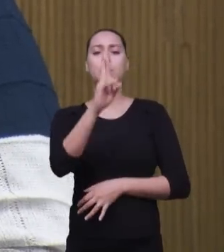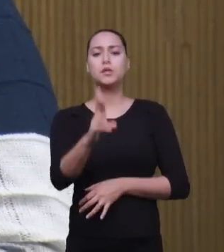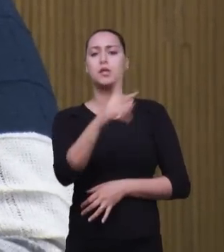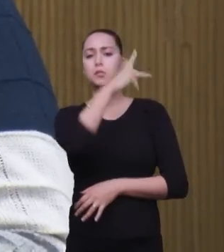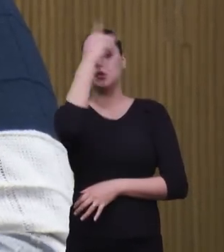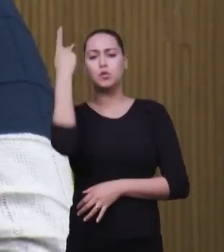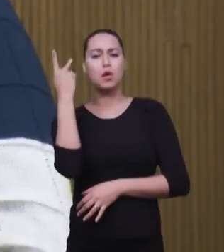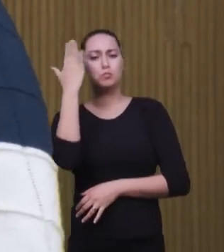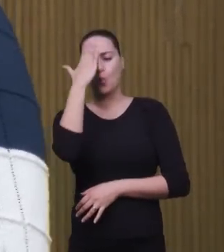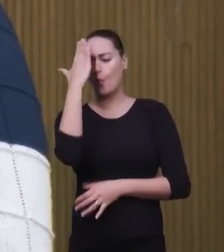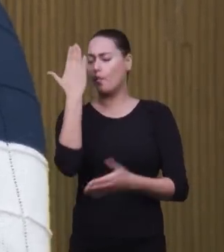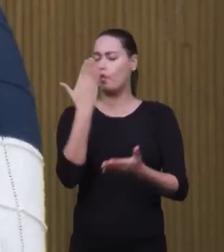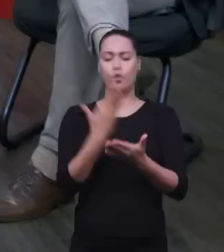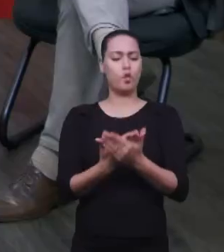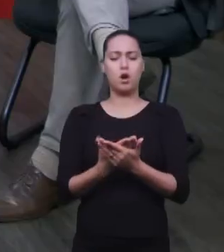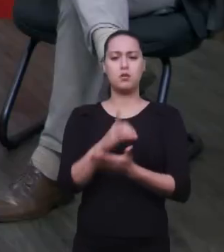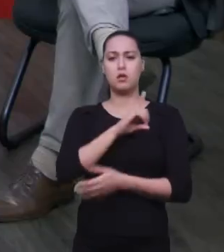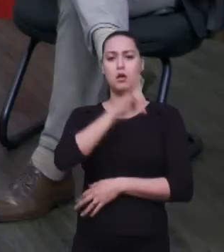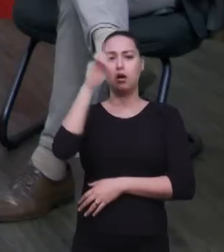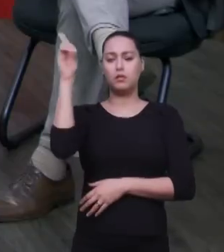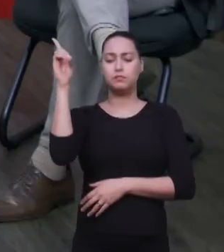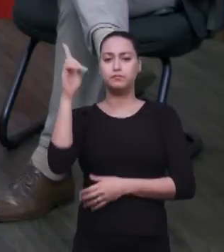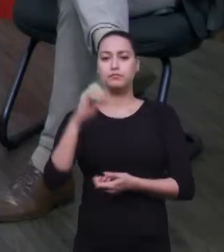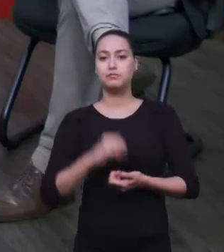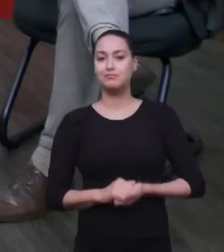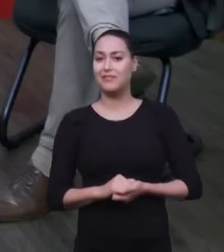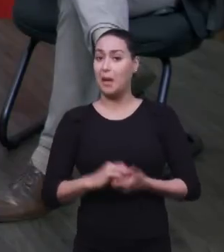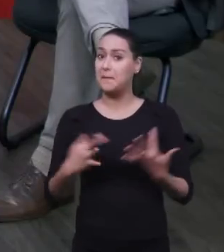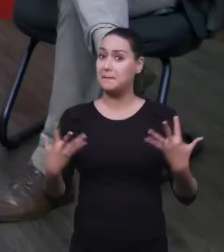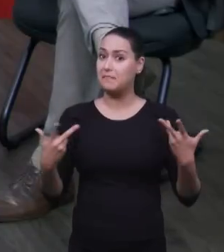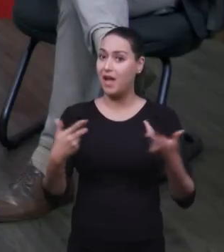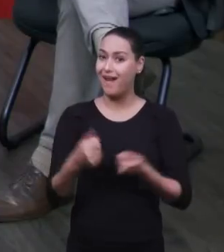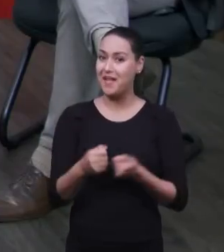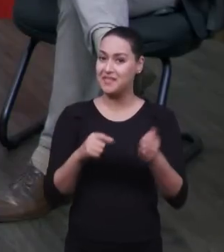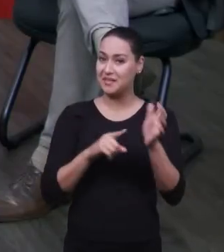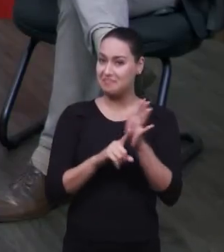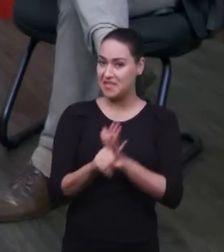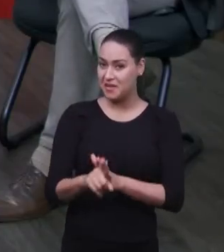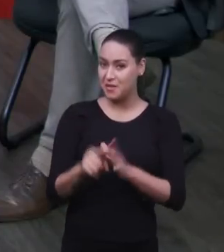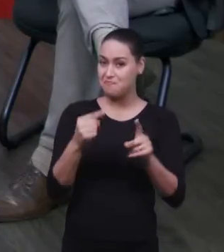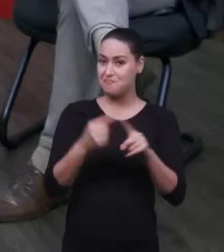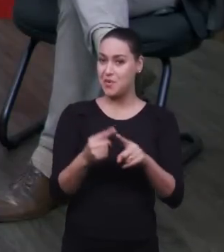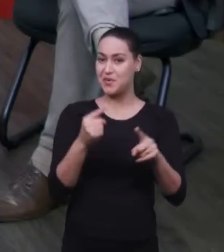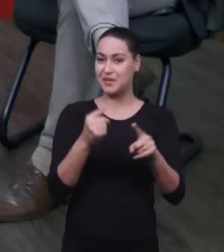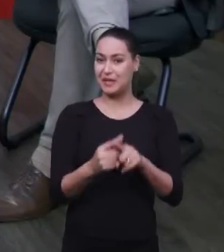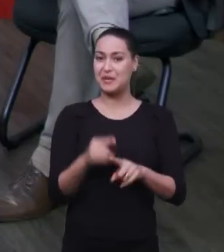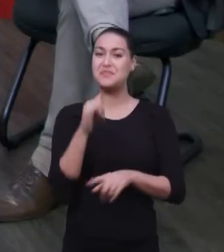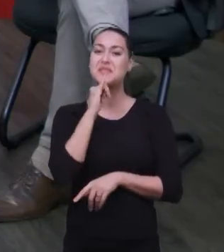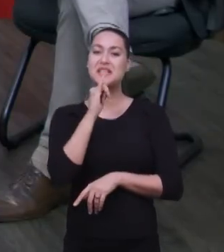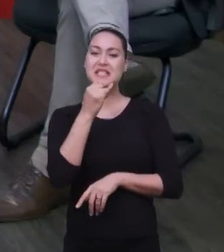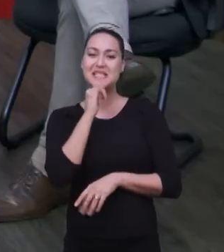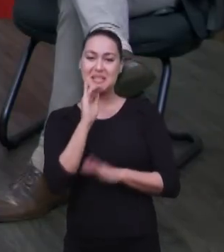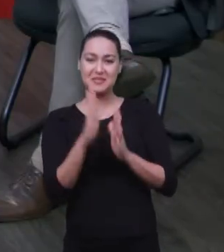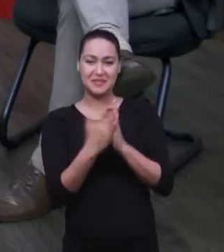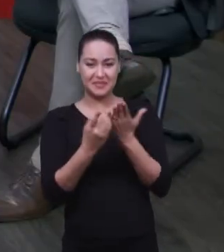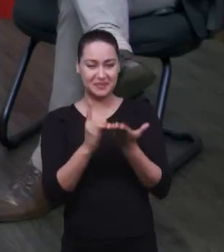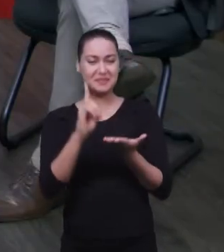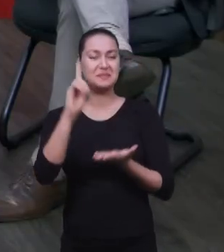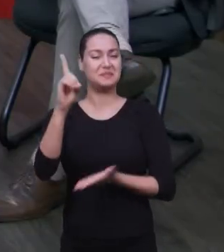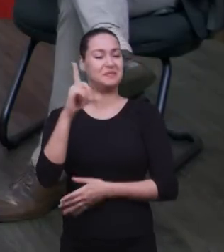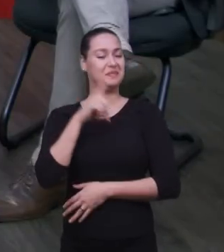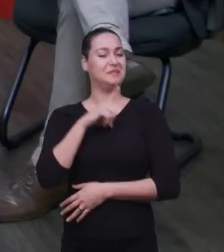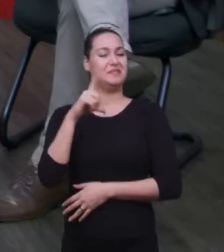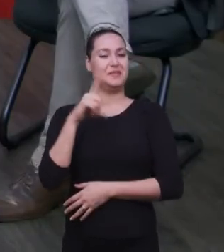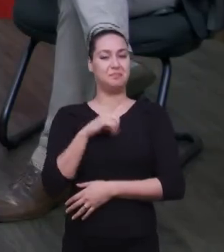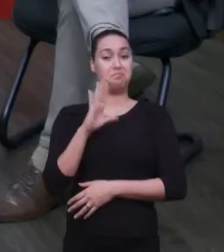não acreditam em Deus? Essa é maravilhosa, essa pergunta, porque nós temos um grande exemplo bíblico com